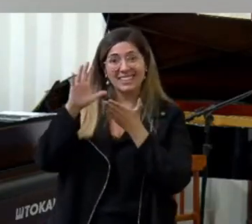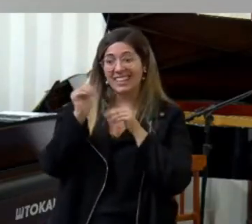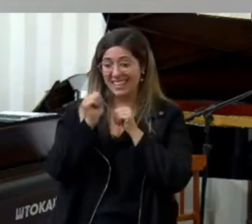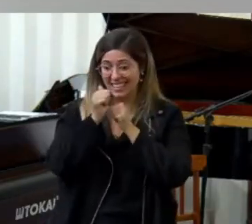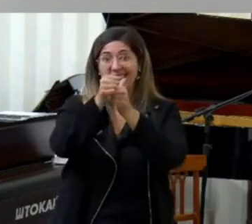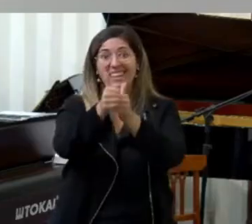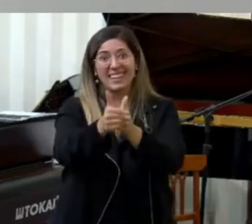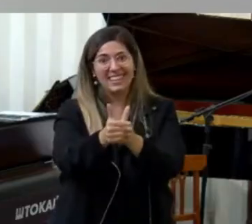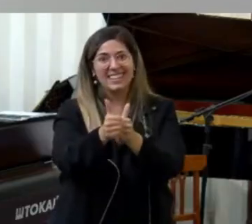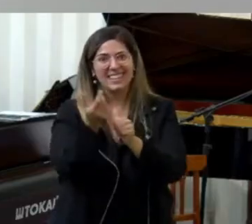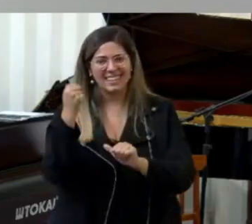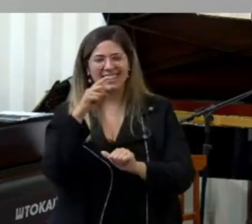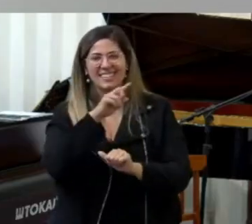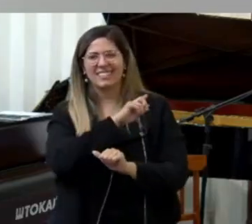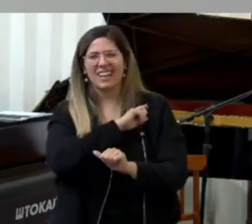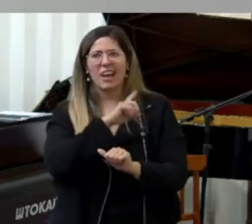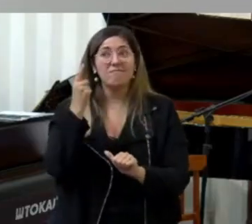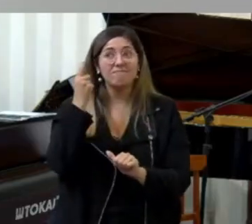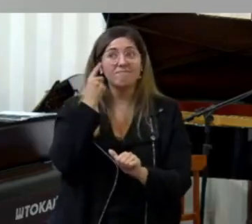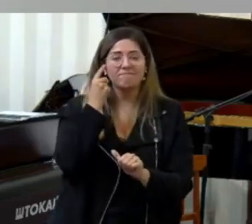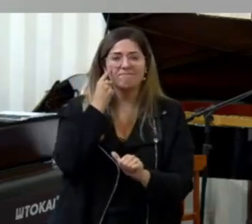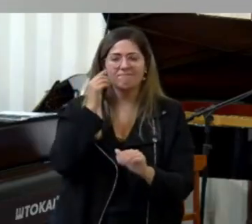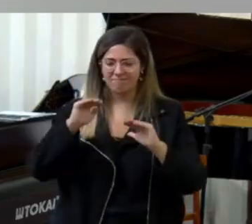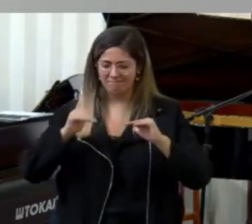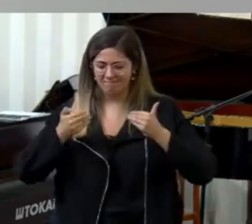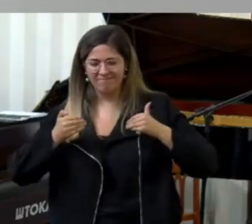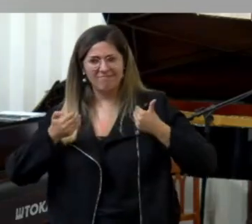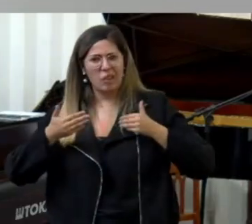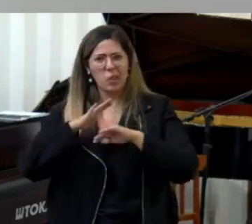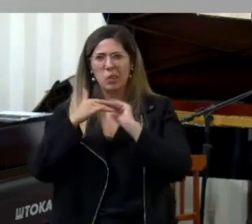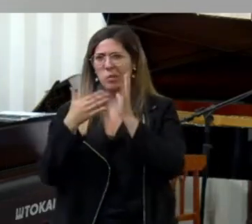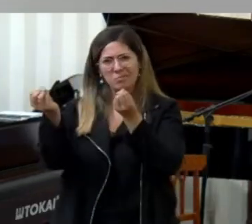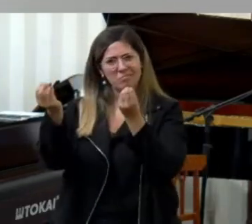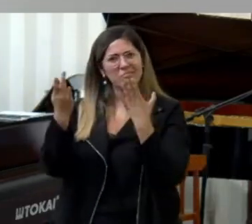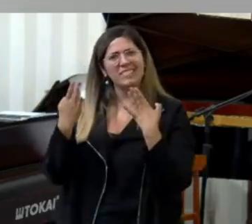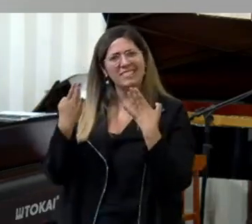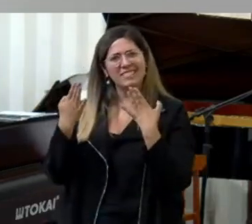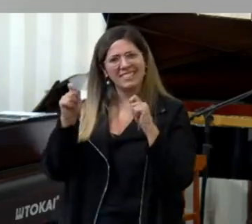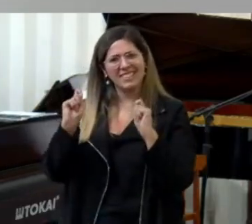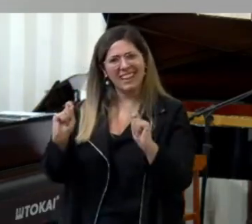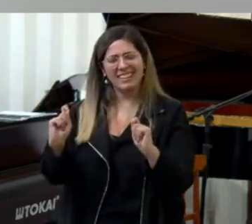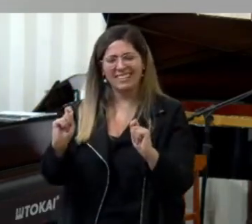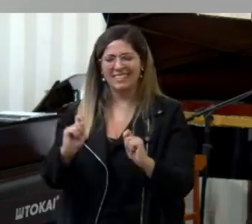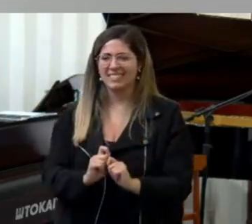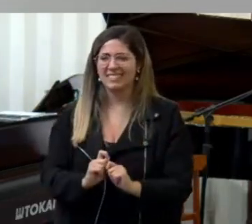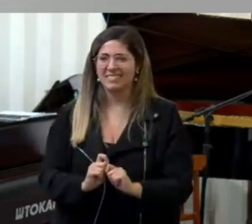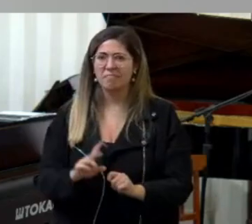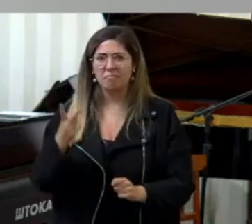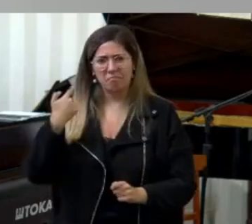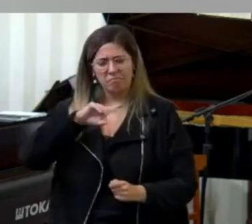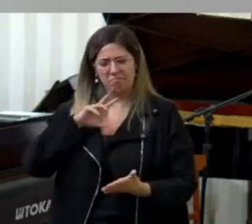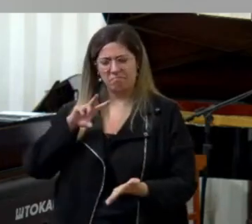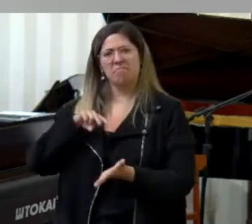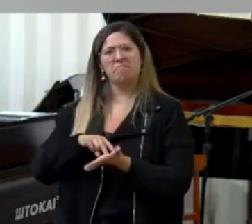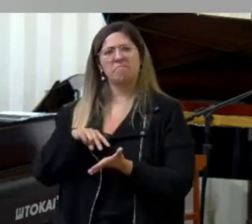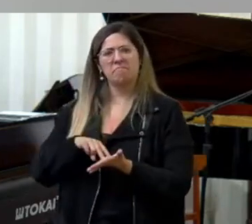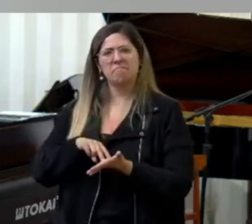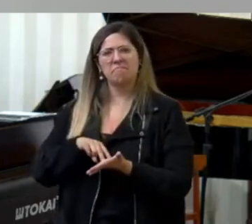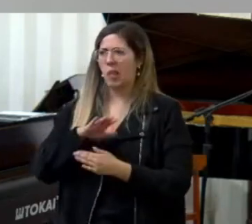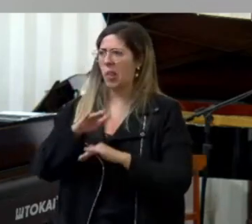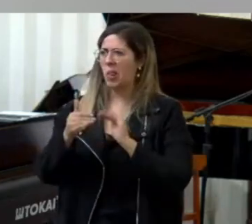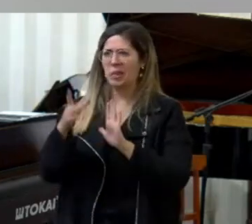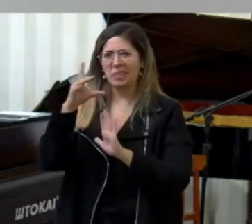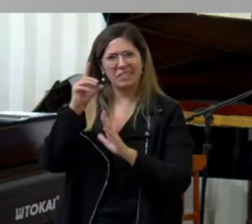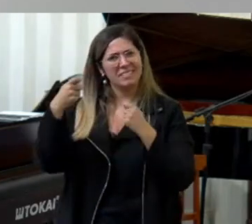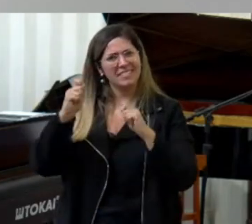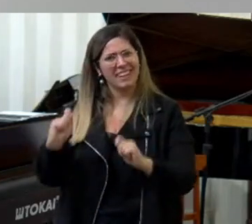a pensar no quanto somos contentes com o que Deus nos deu, no quanto estamos firmes dentro daquilo que Deus